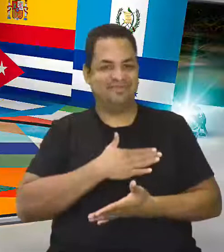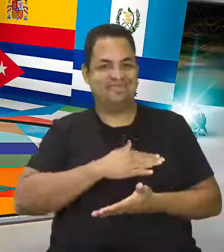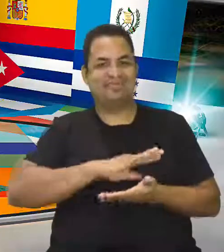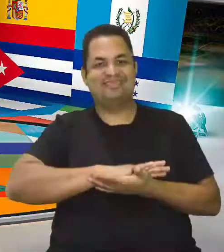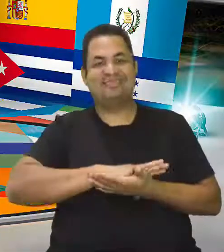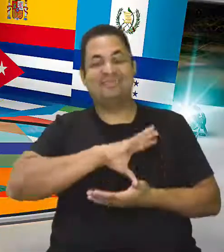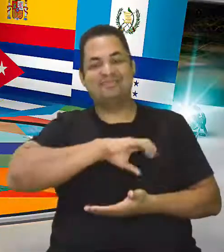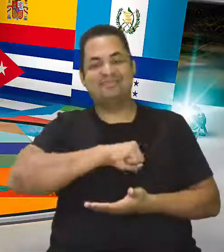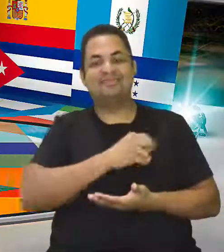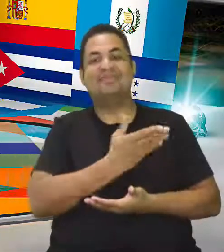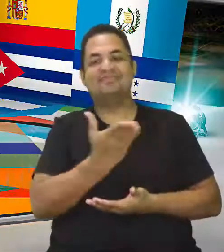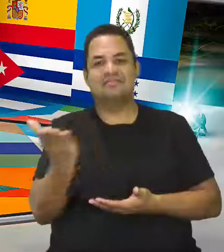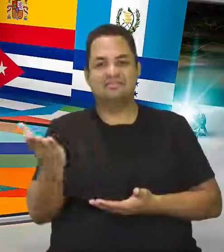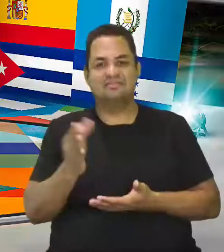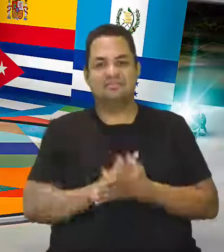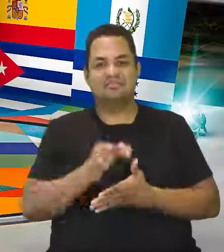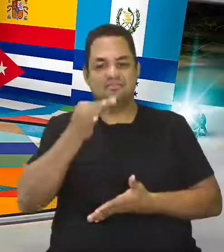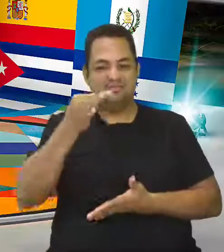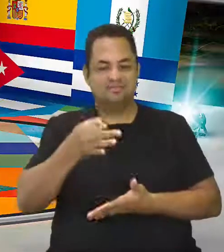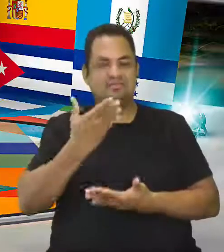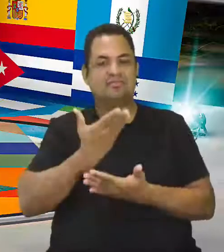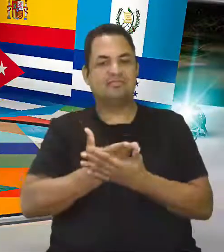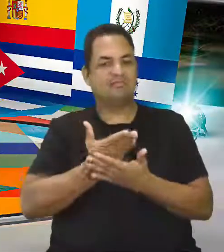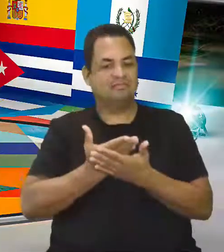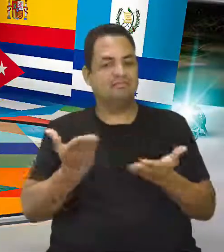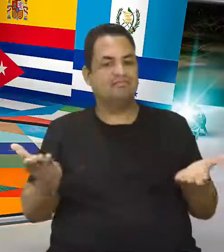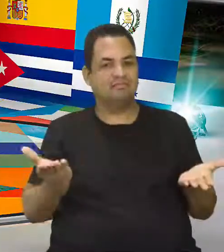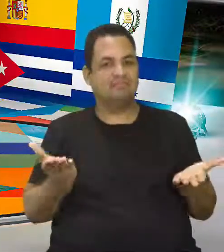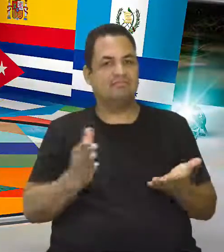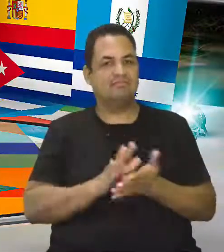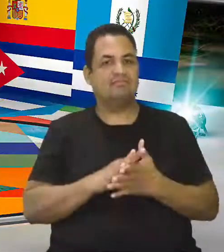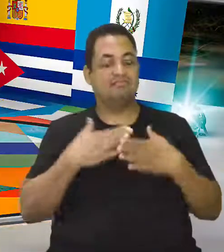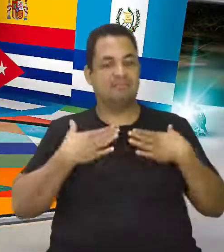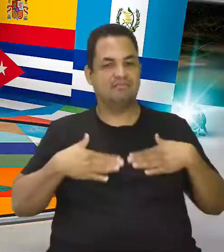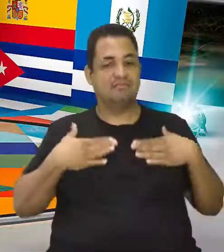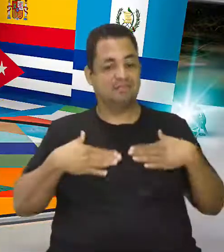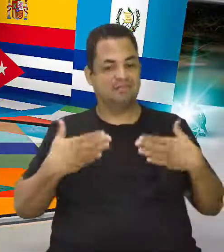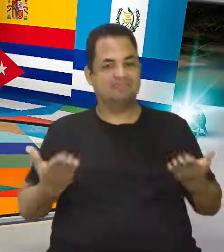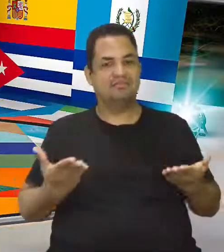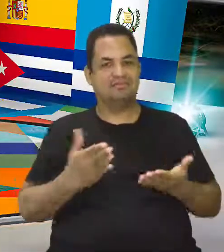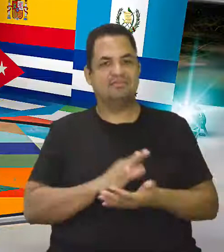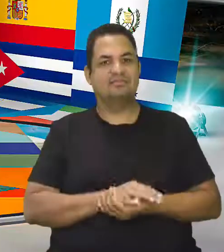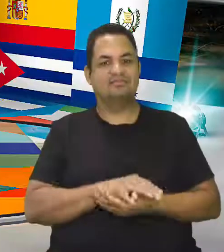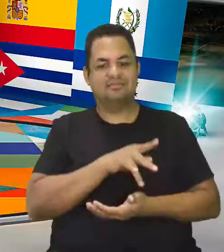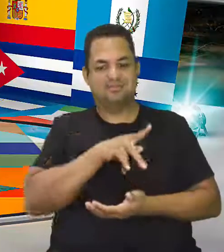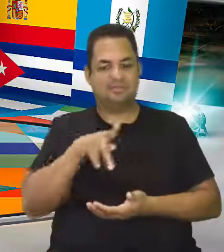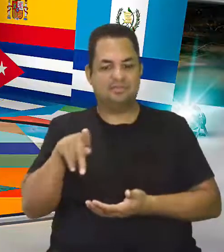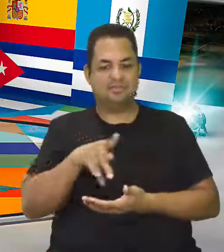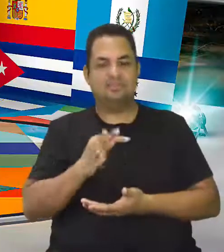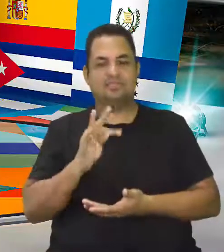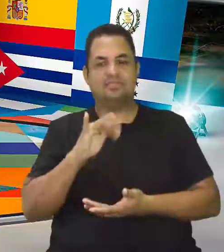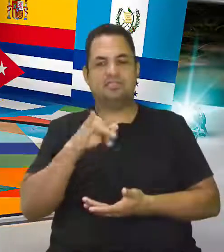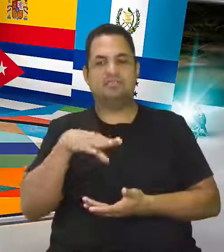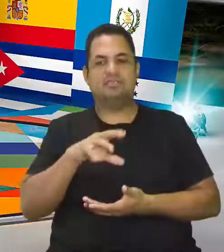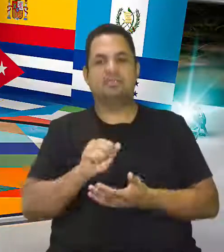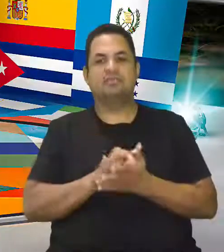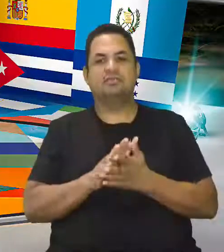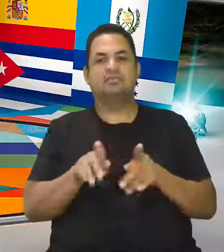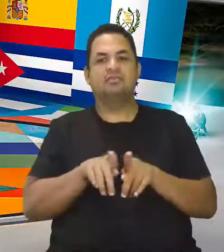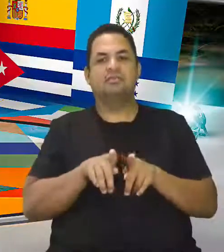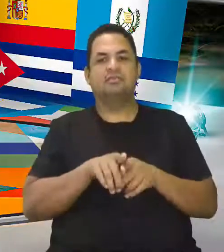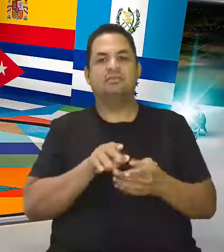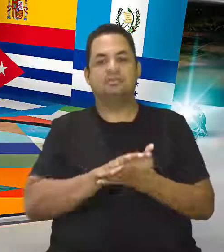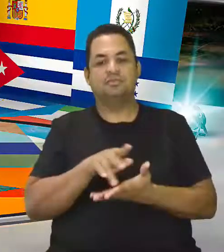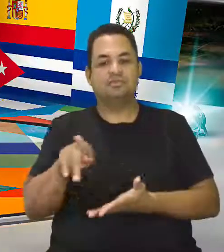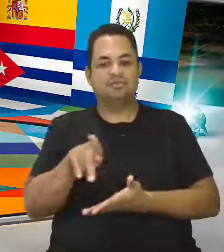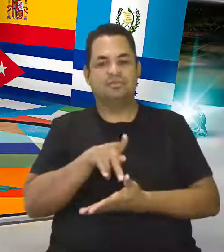amores? E vocês? E aí, tudo certo para mais uma aula? Tranquilitos? Eu sou a professora Tainá. E eu, a professora Ila. E